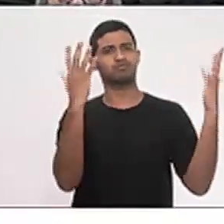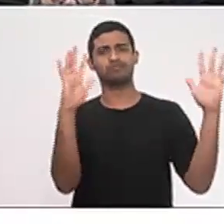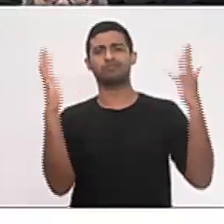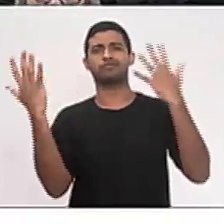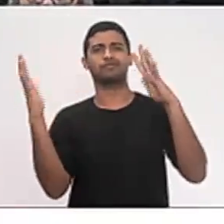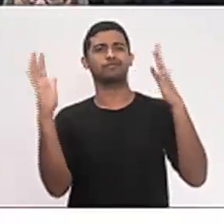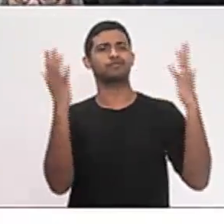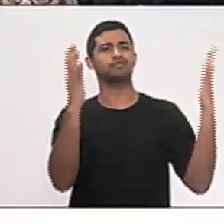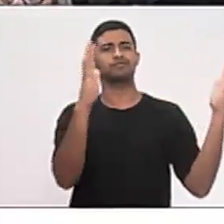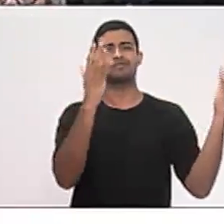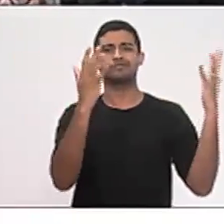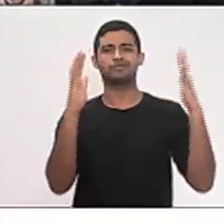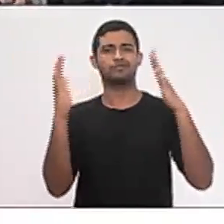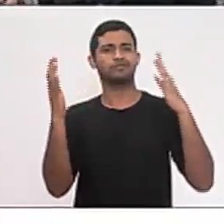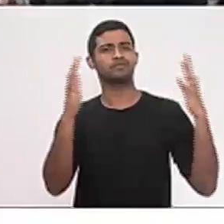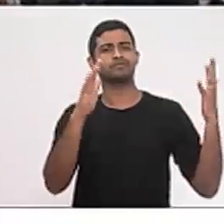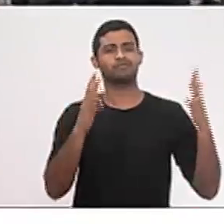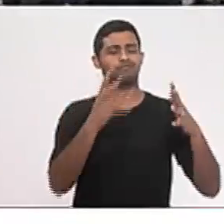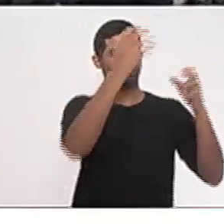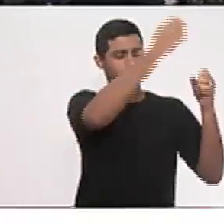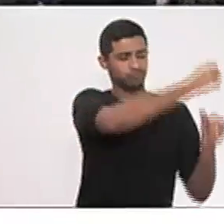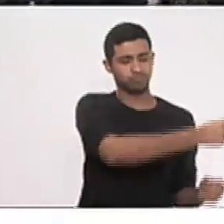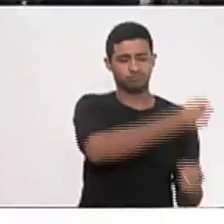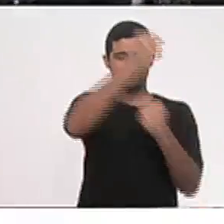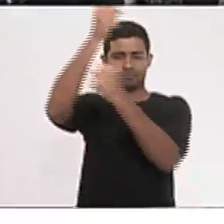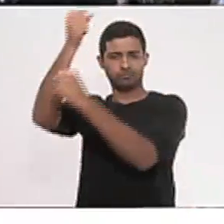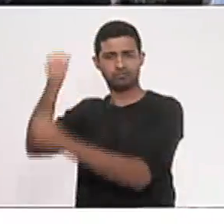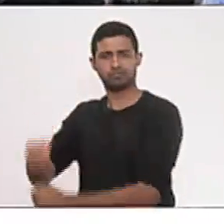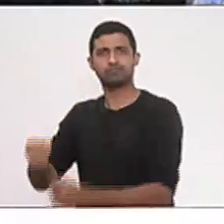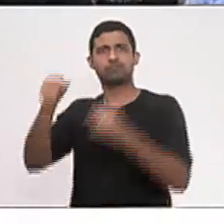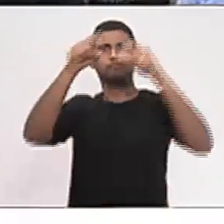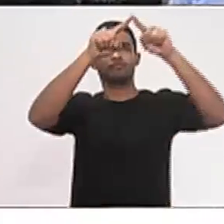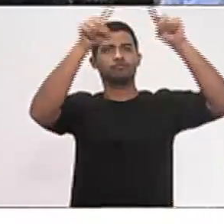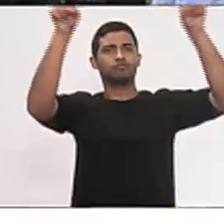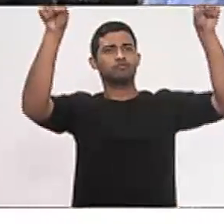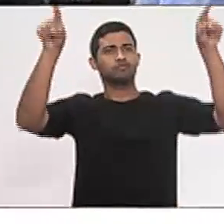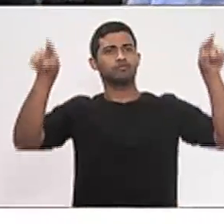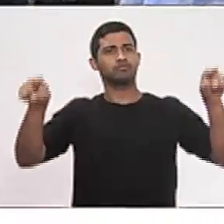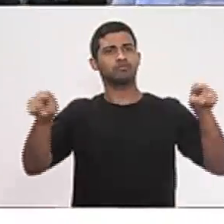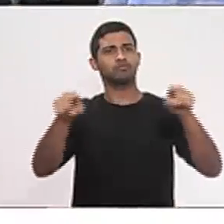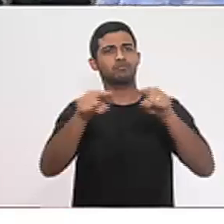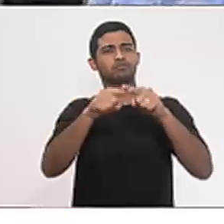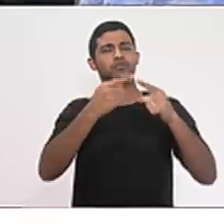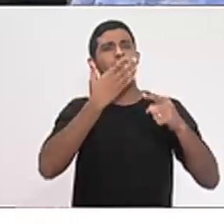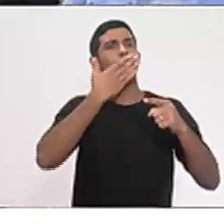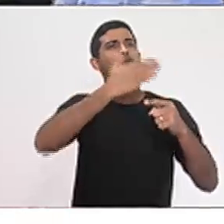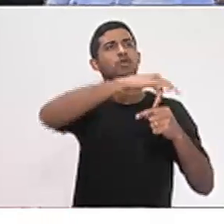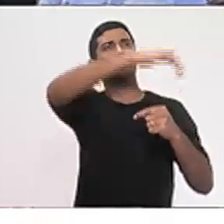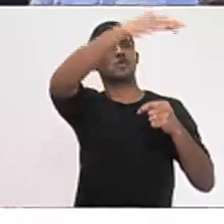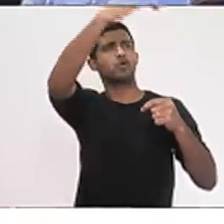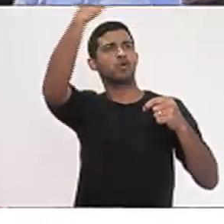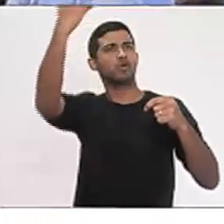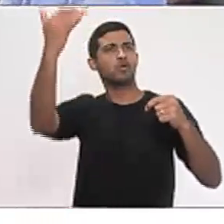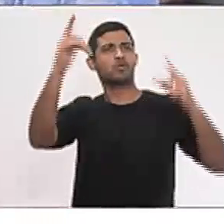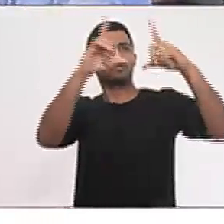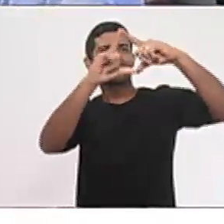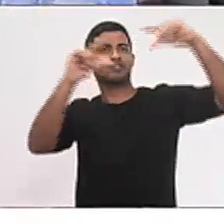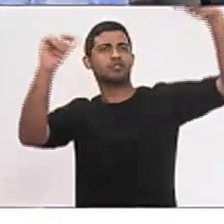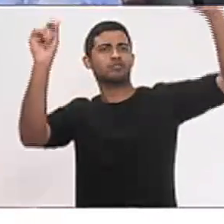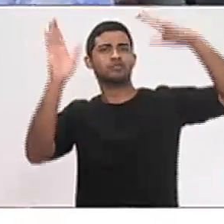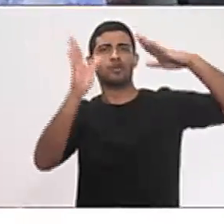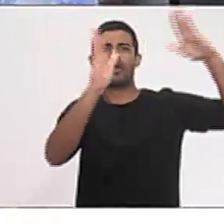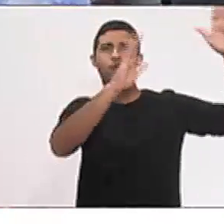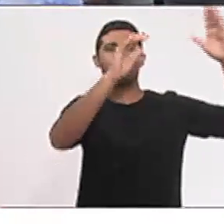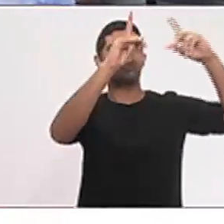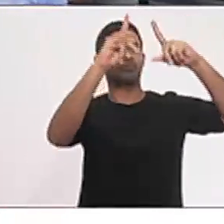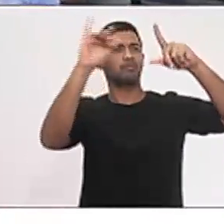toda data, salve, salve. Brasil, teu amor eterno seja símbolo. Olá para o que